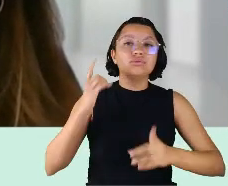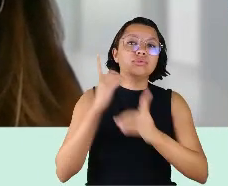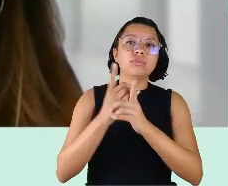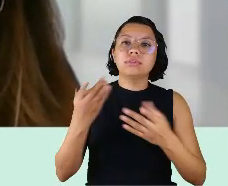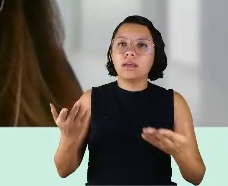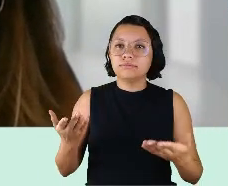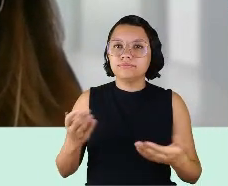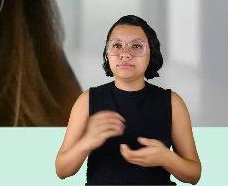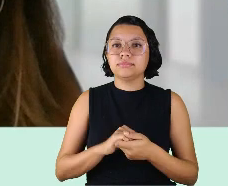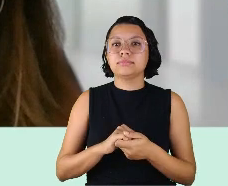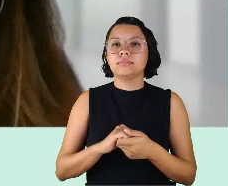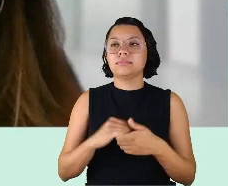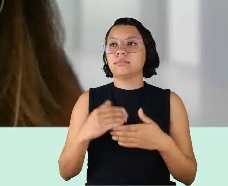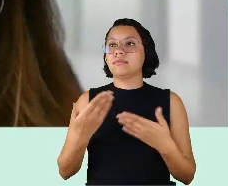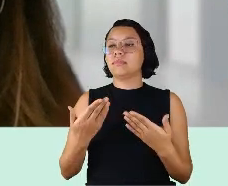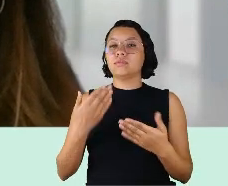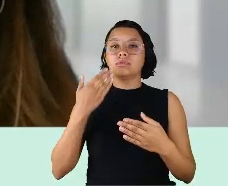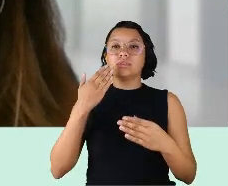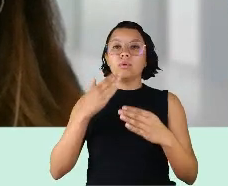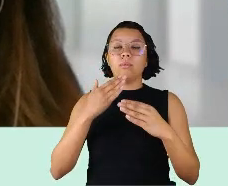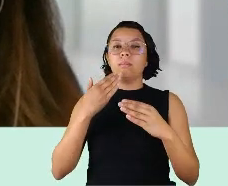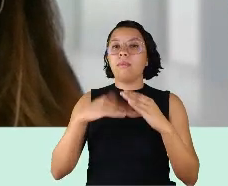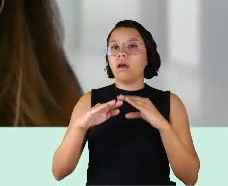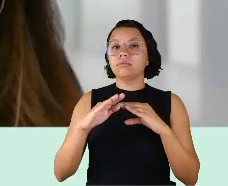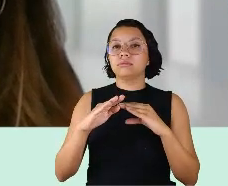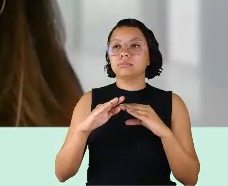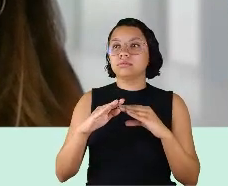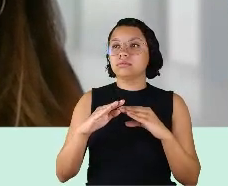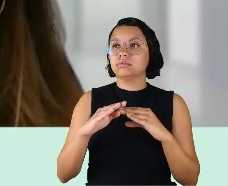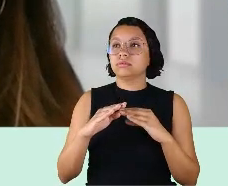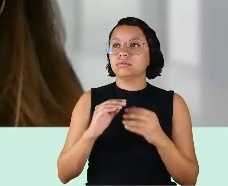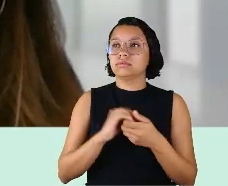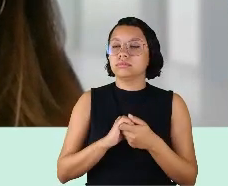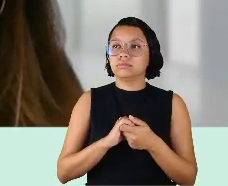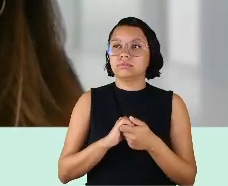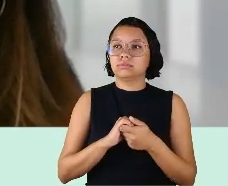encontrar? Eu mando